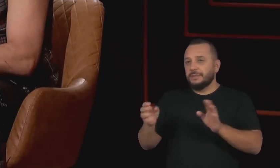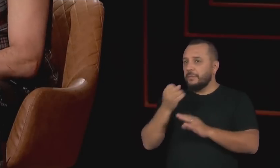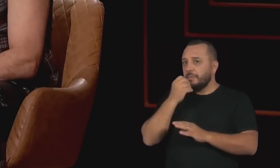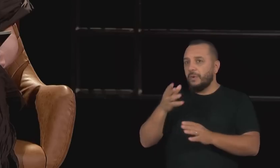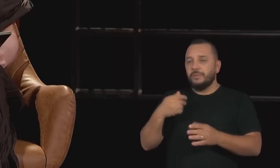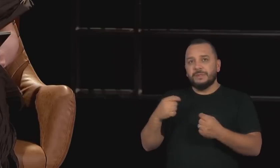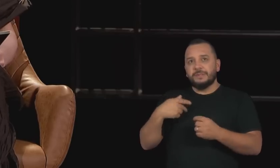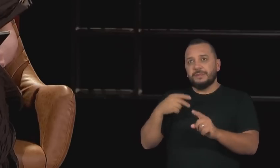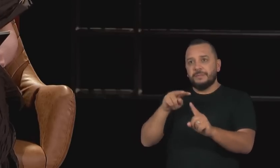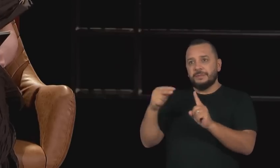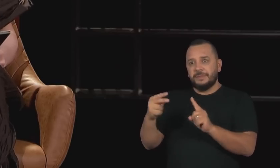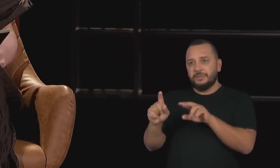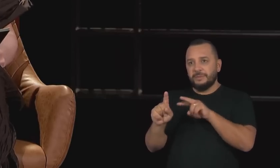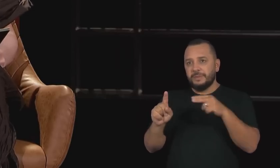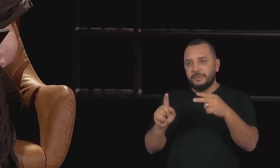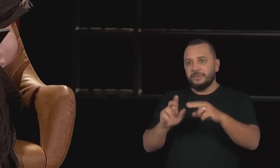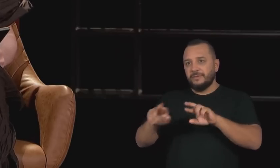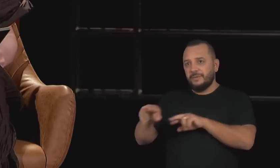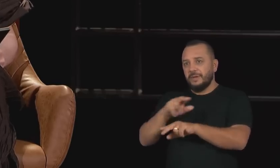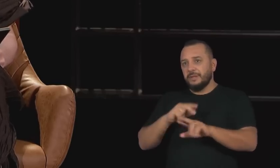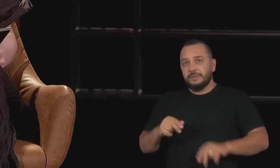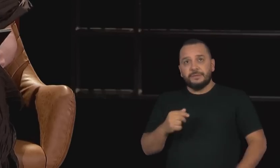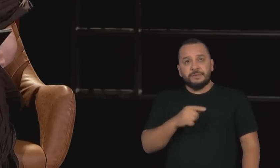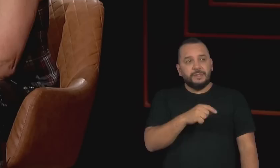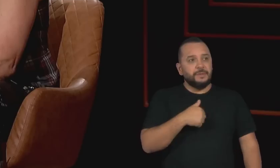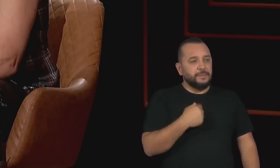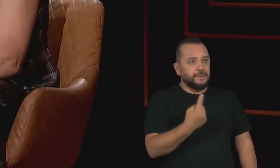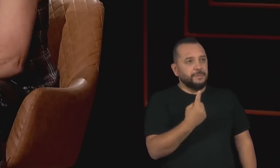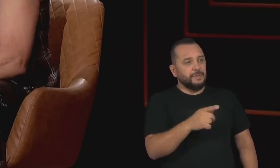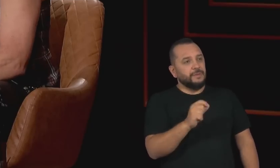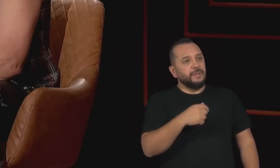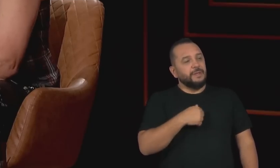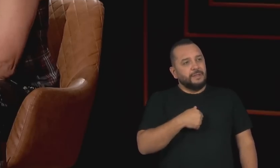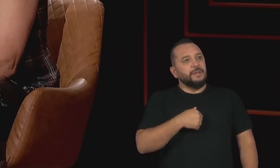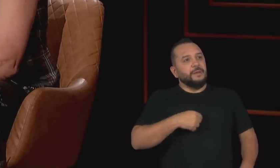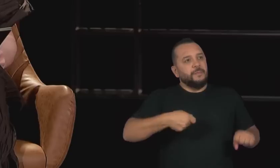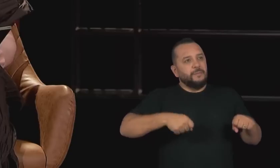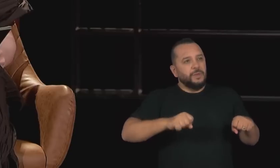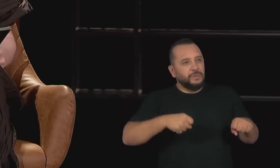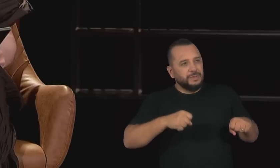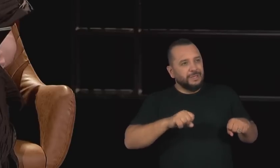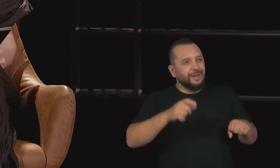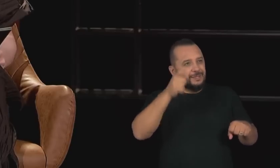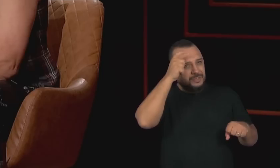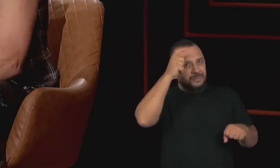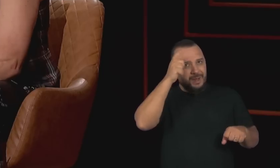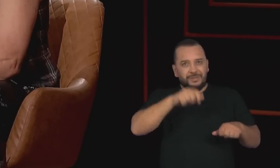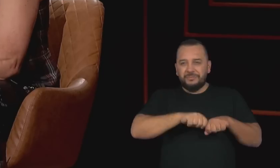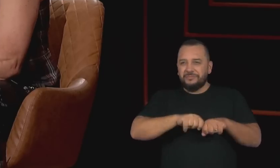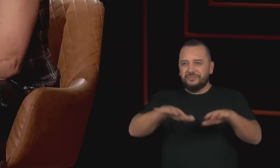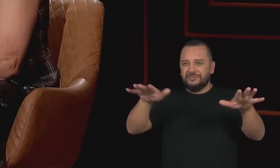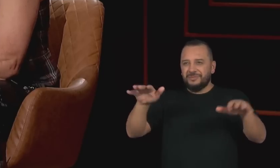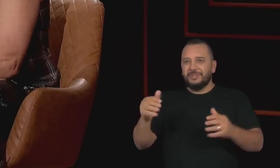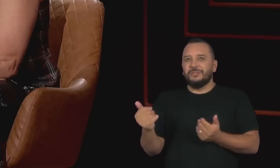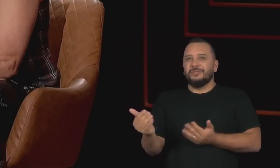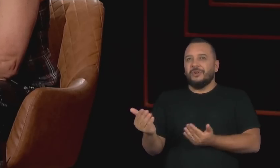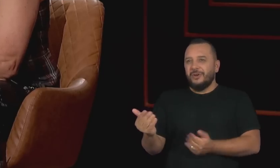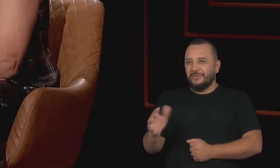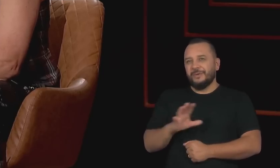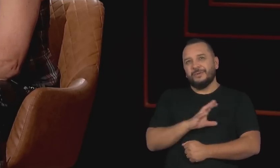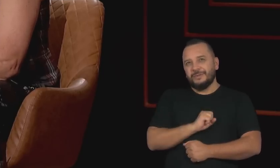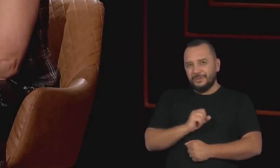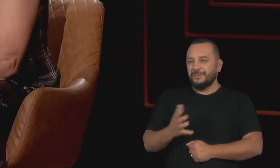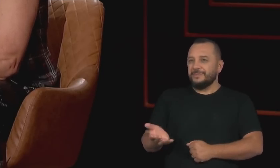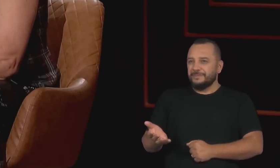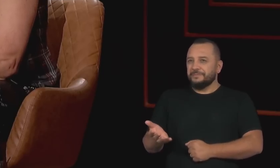ter a visão. E aí, o seu primeiro disco solo foi Motocicleta Endiabrada. Sim, a explosão de